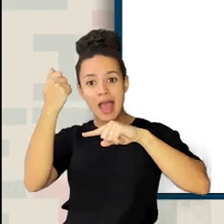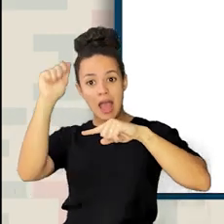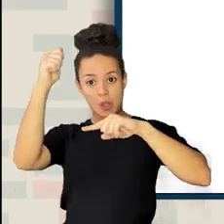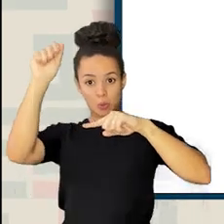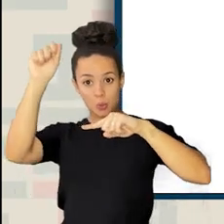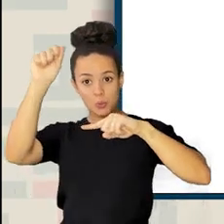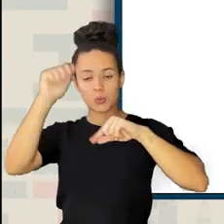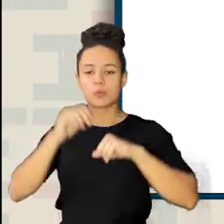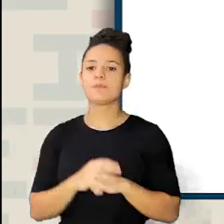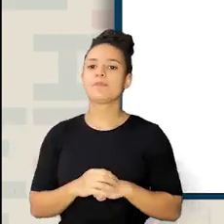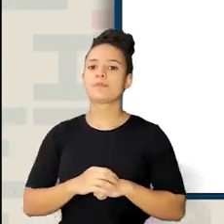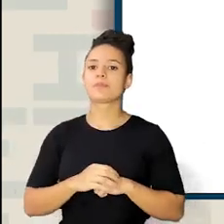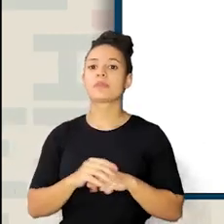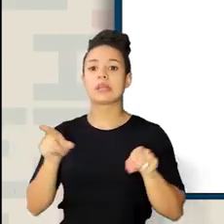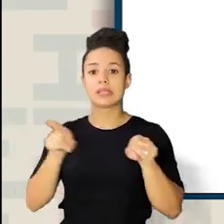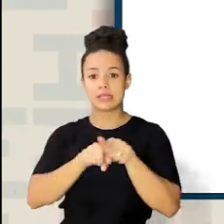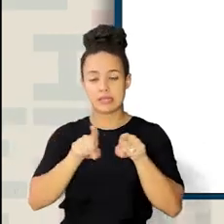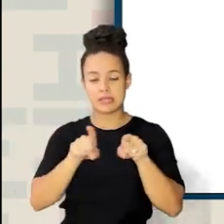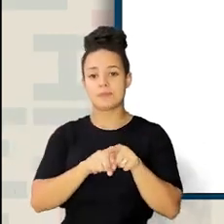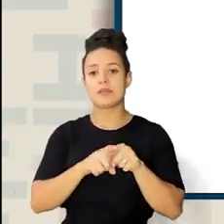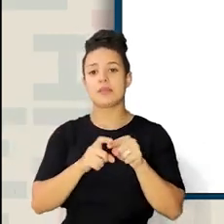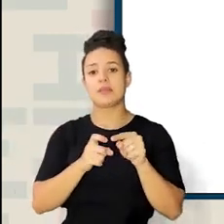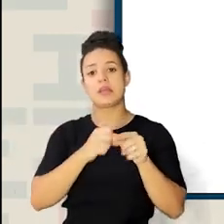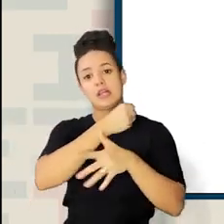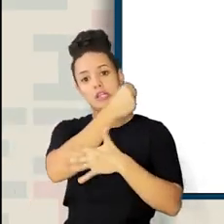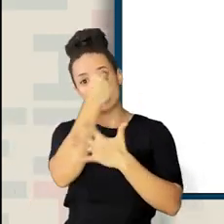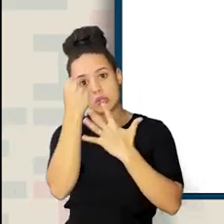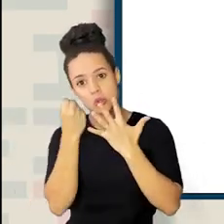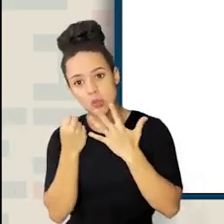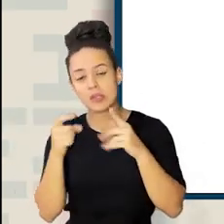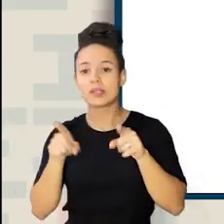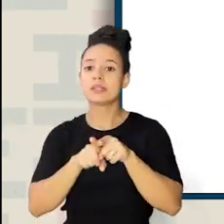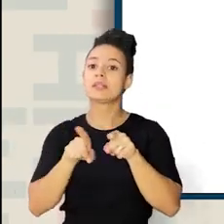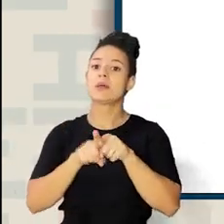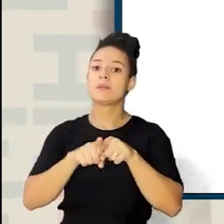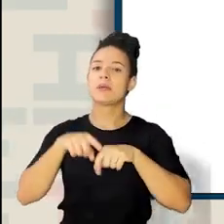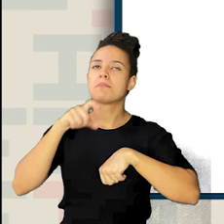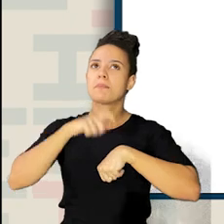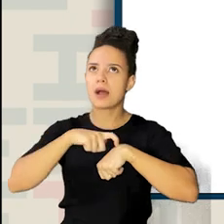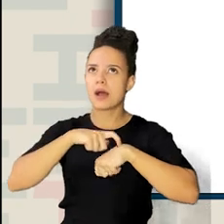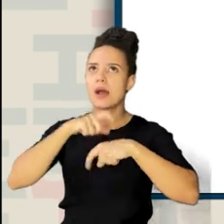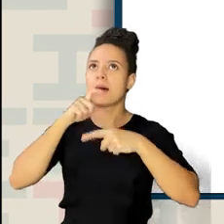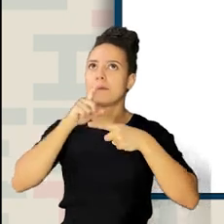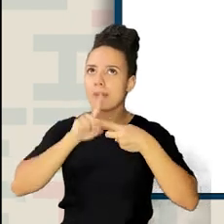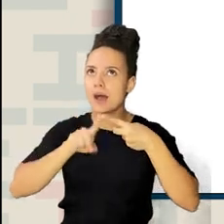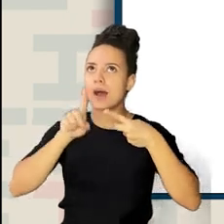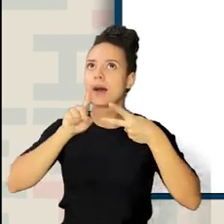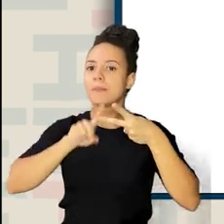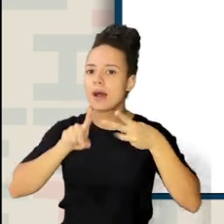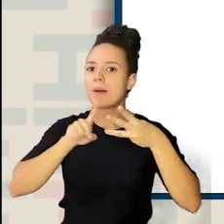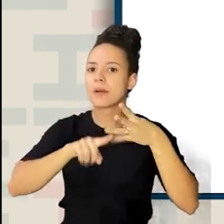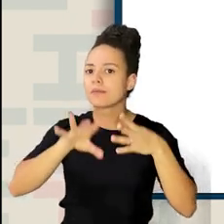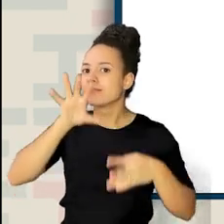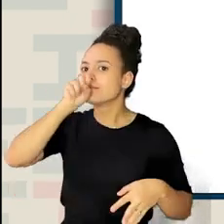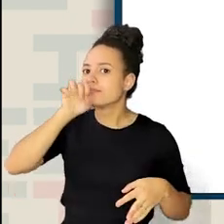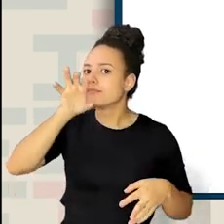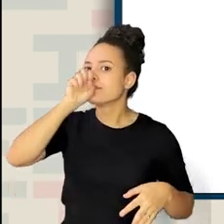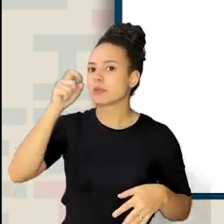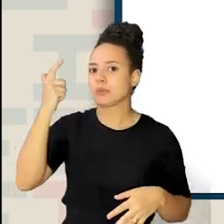né? E a quantidade de notas, então a quantidade também de tempo que você vai calcular a sua respiração, tá